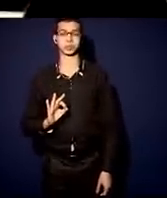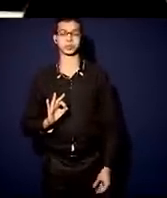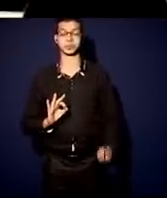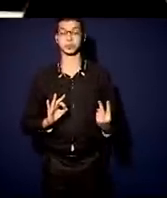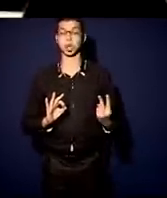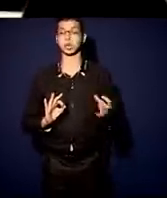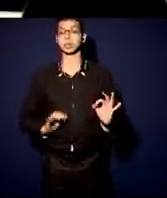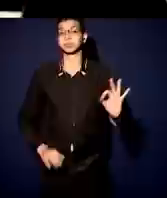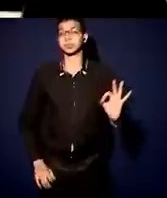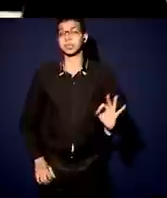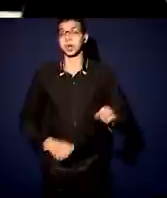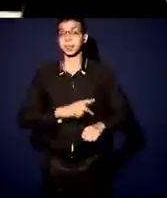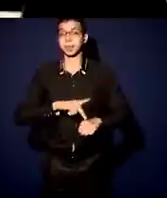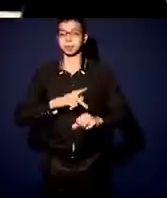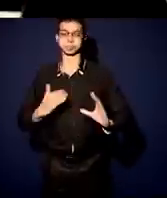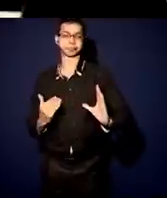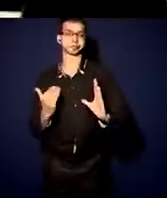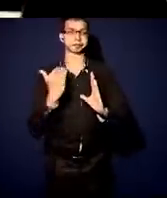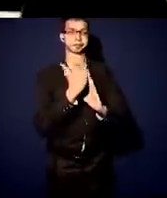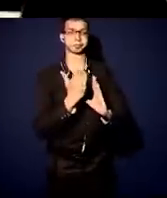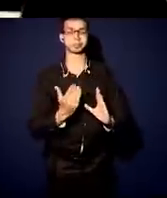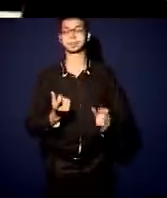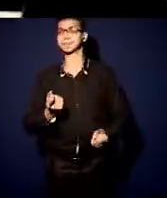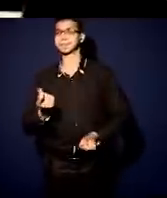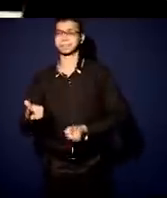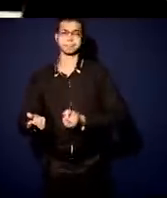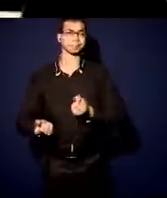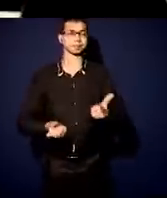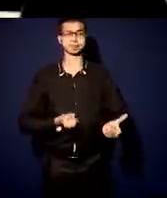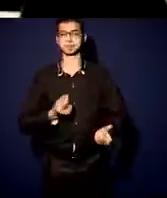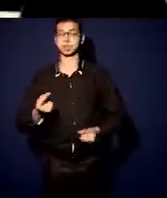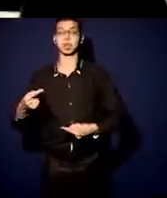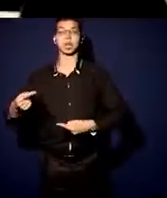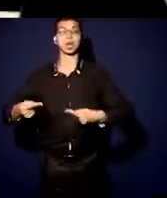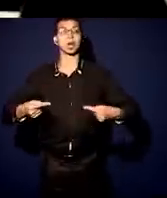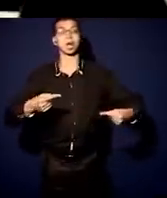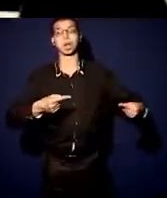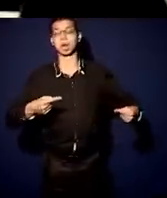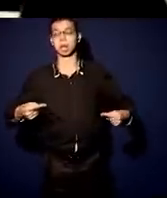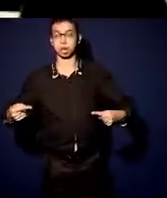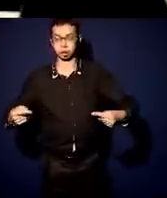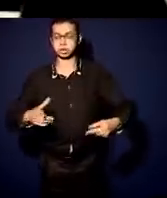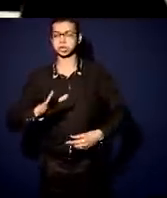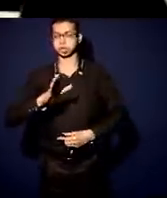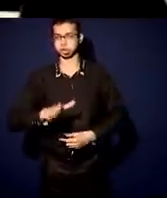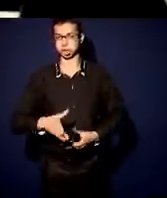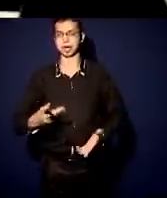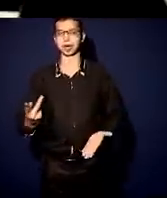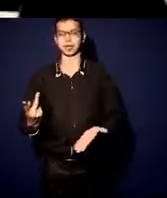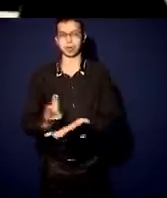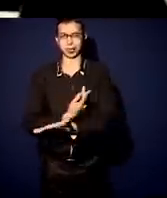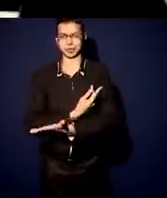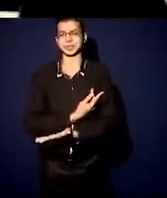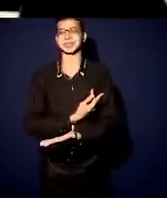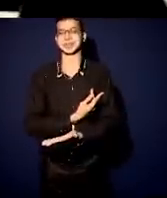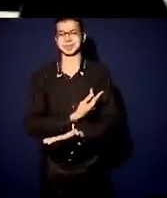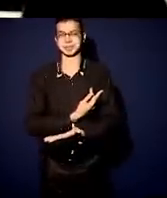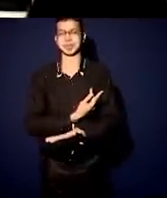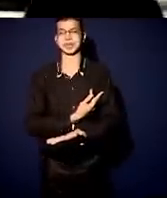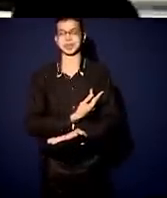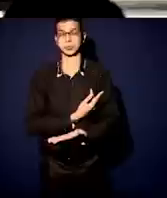dos países avançados é essa discussão ela surgiu ela aconteceu em algumas